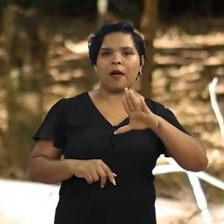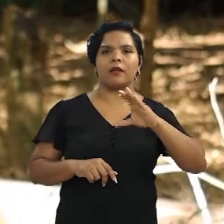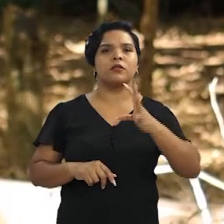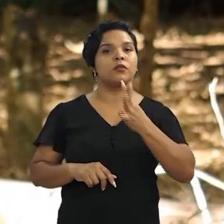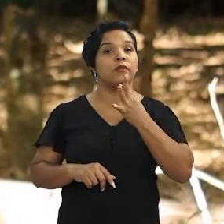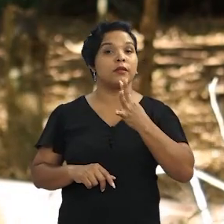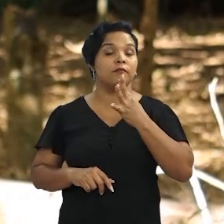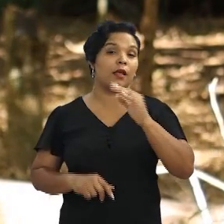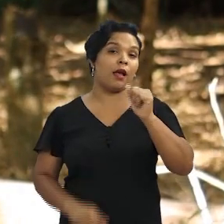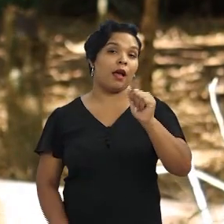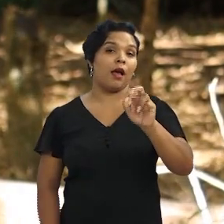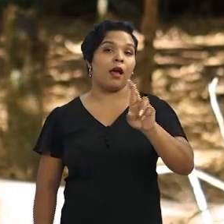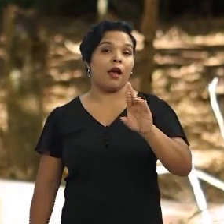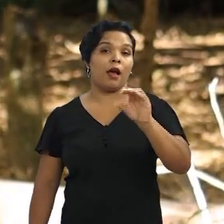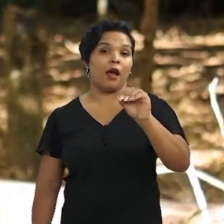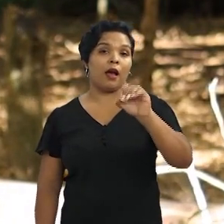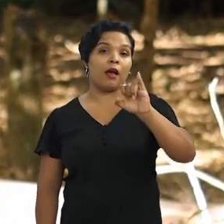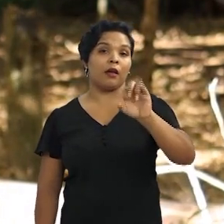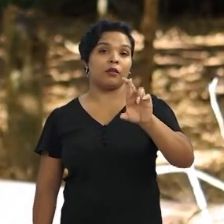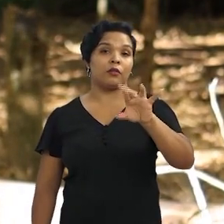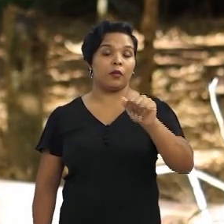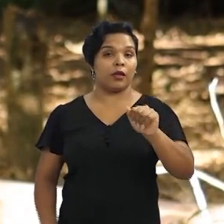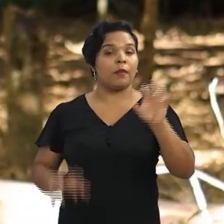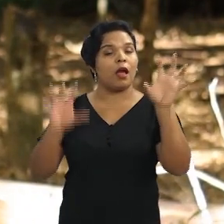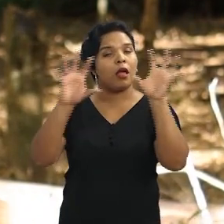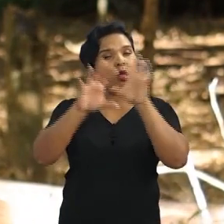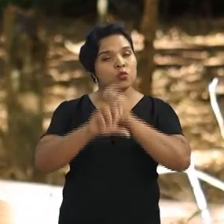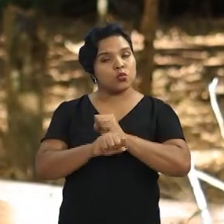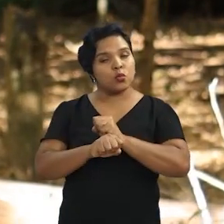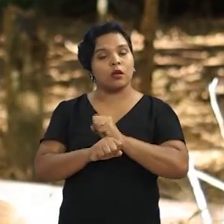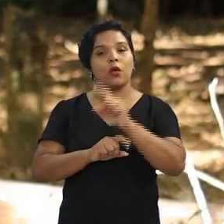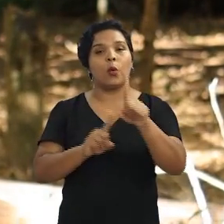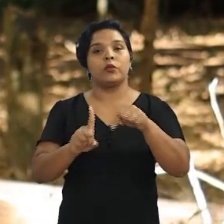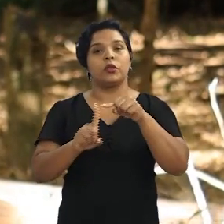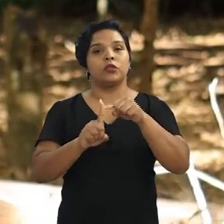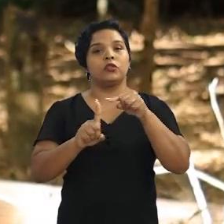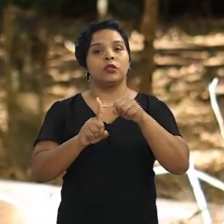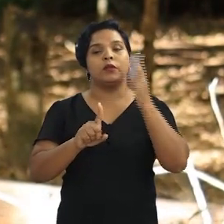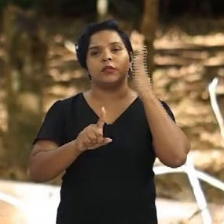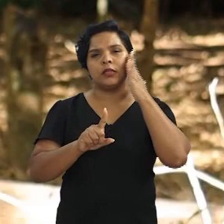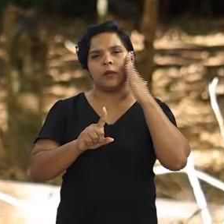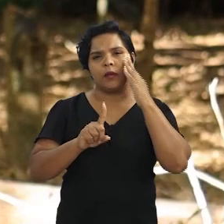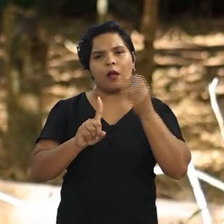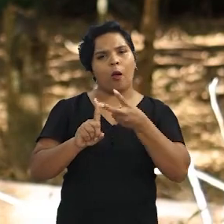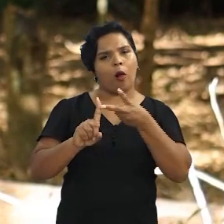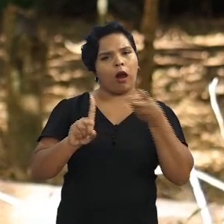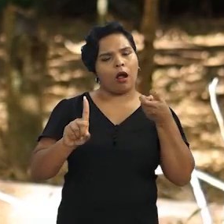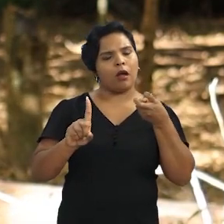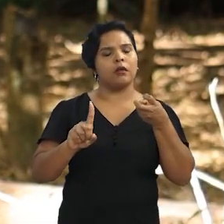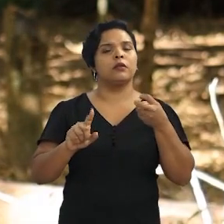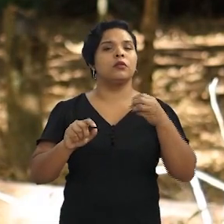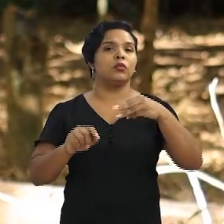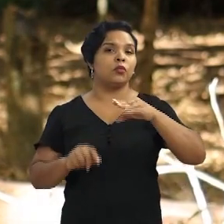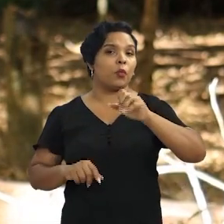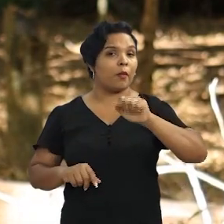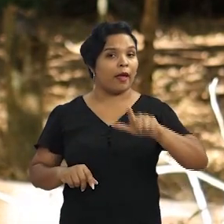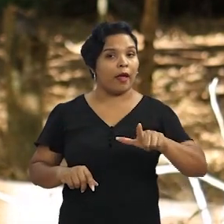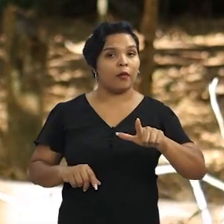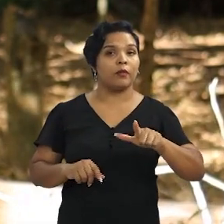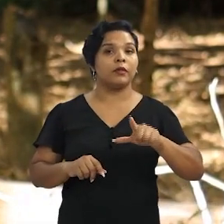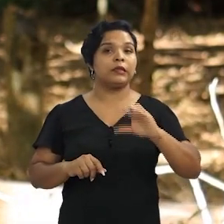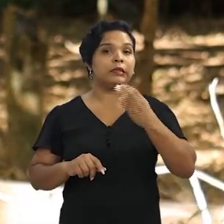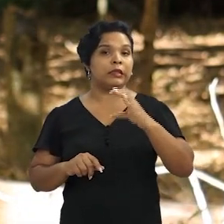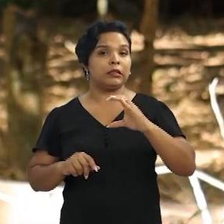mais conhecidos é o mel de aroeira, que se destaca por sua coloração mais escura. Com o objetivo de identificar possíveis fraudes neste